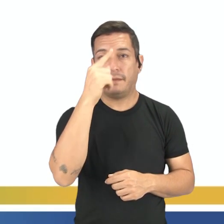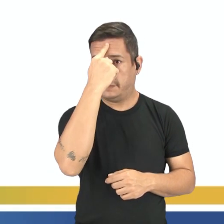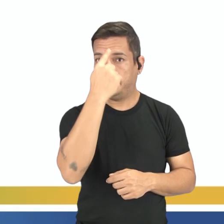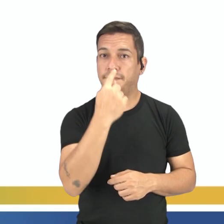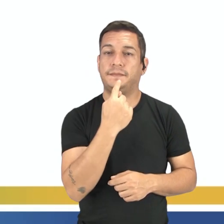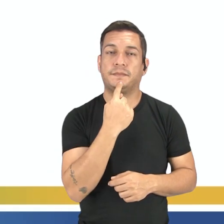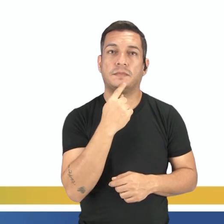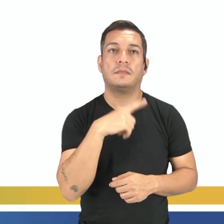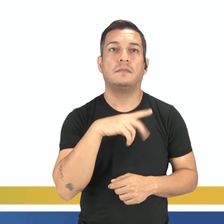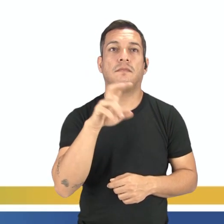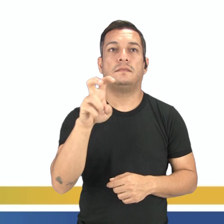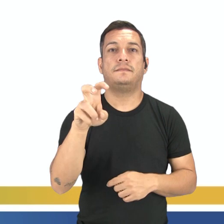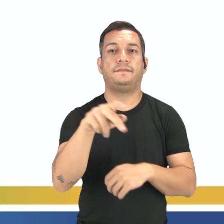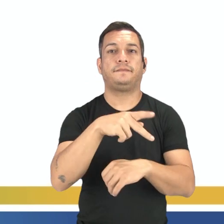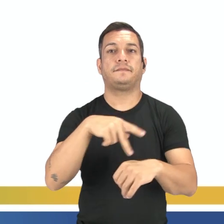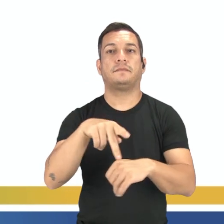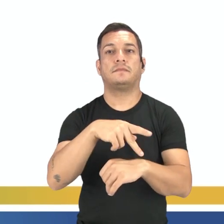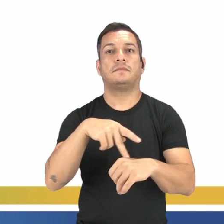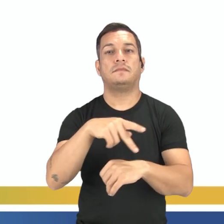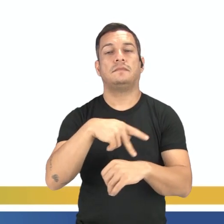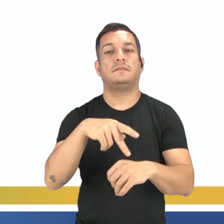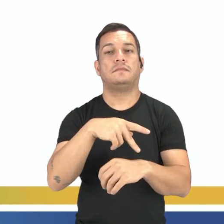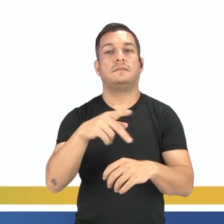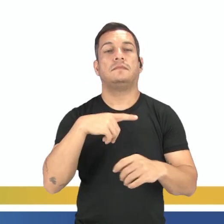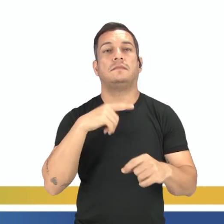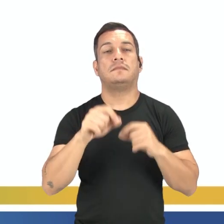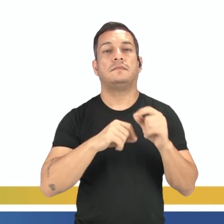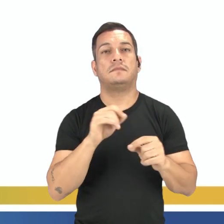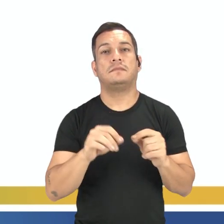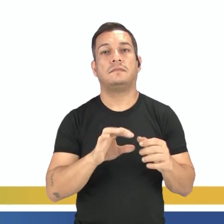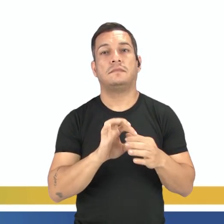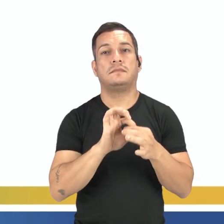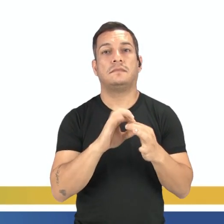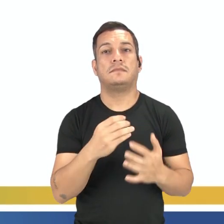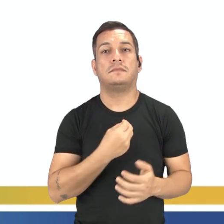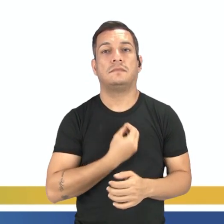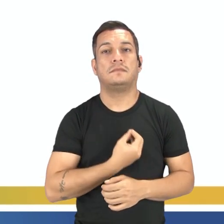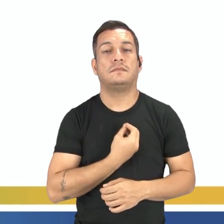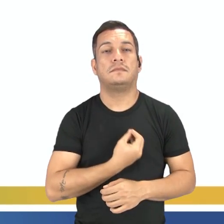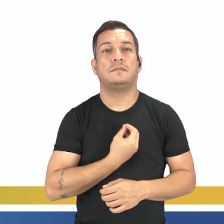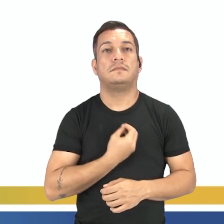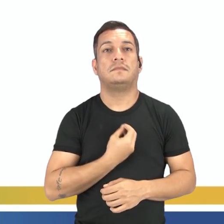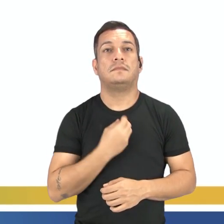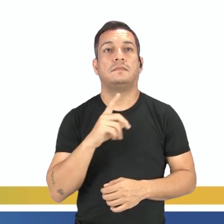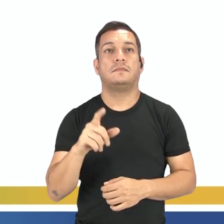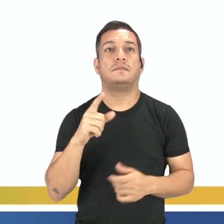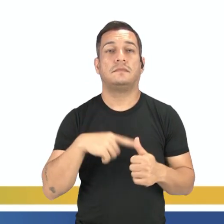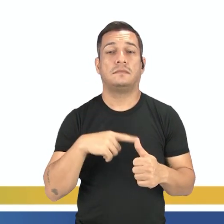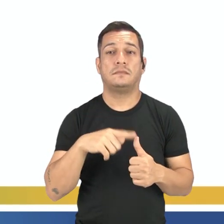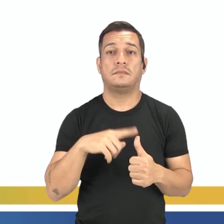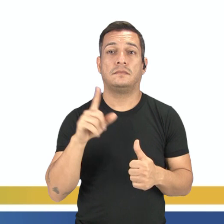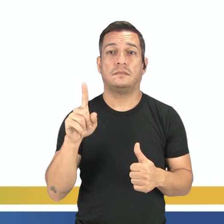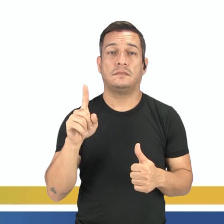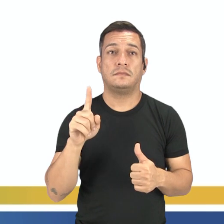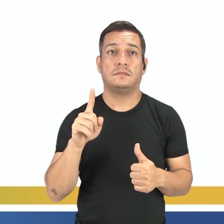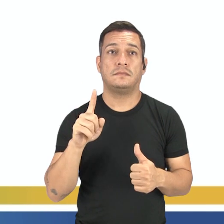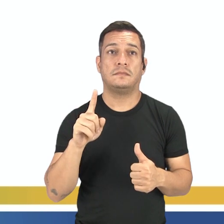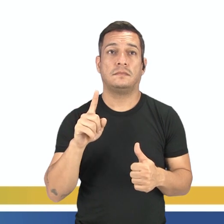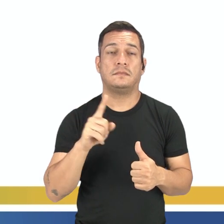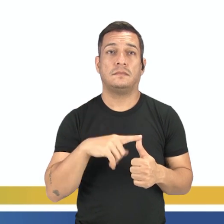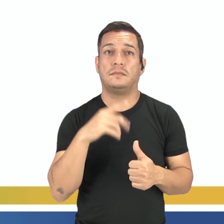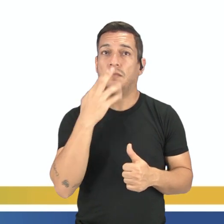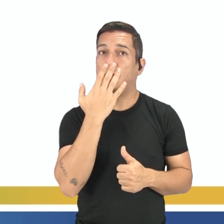aí os 5 países que fazem parte de forma permanente, são as grandes potências. Então temos aí, de uma